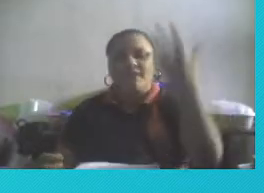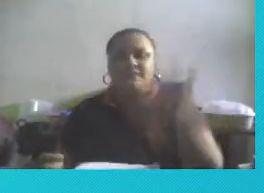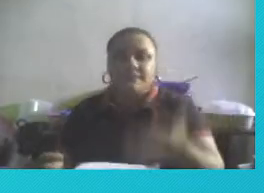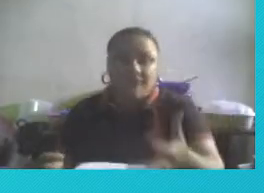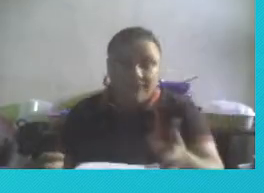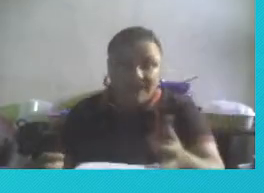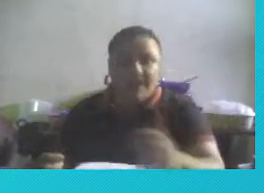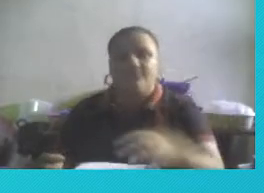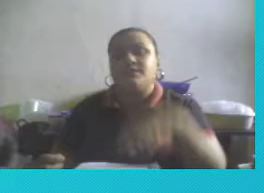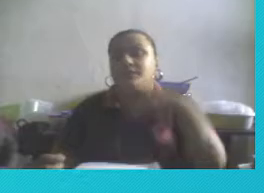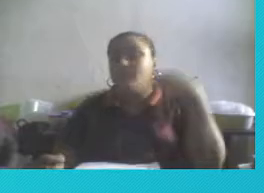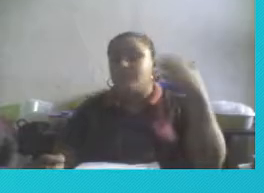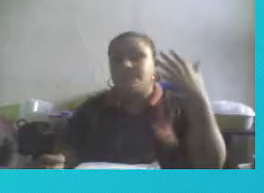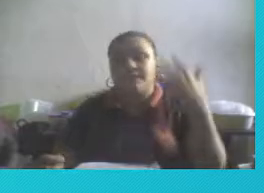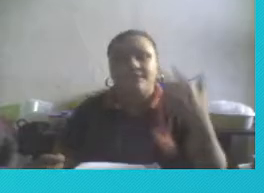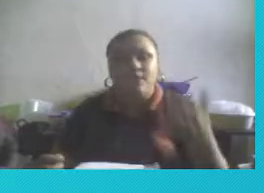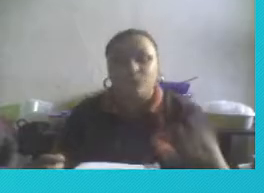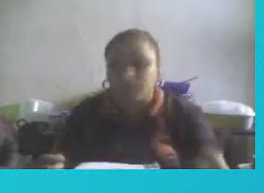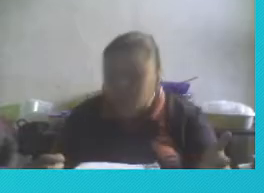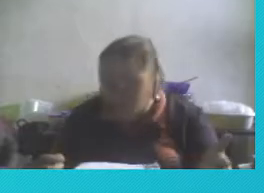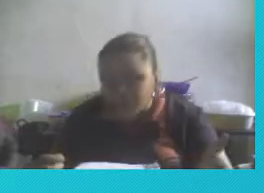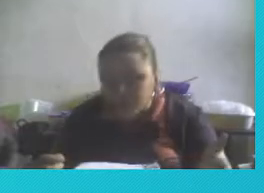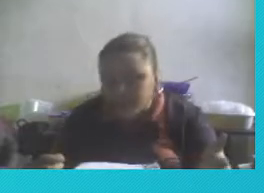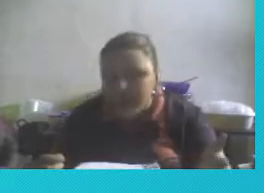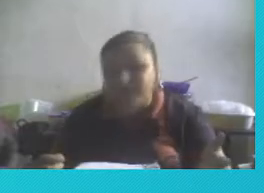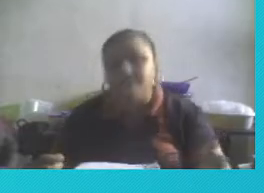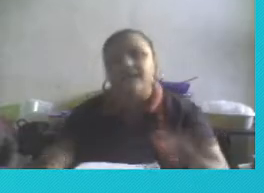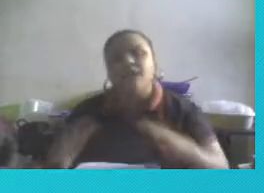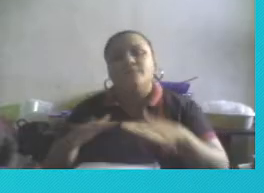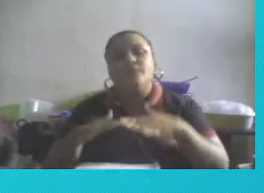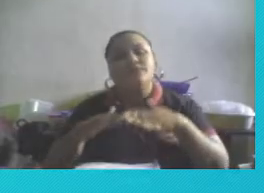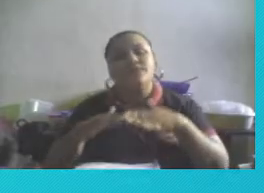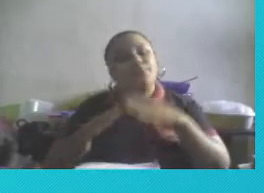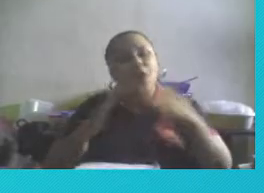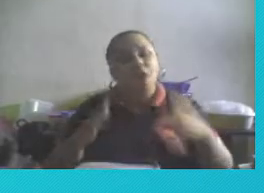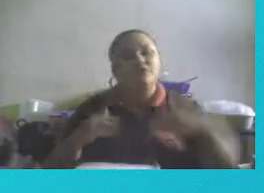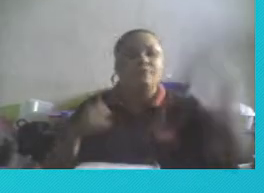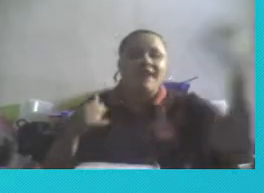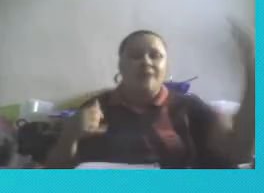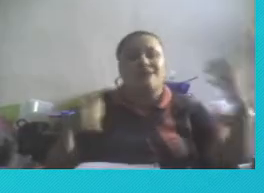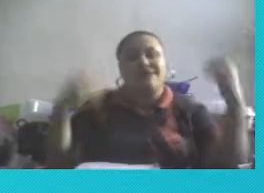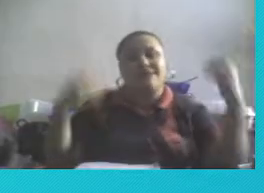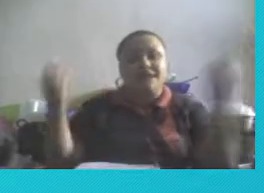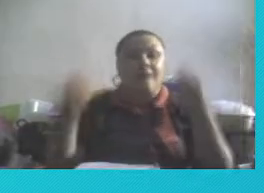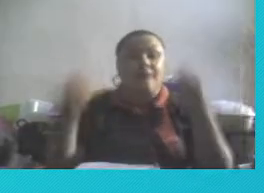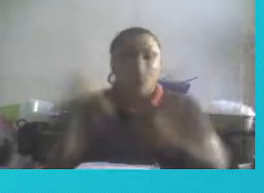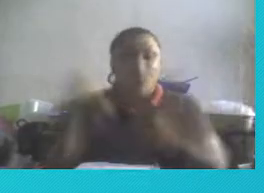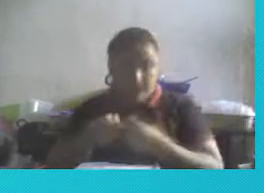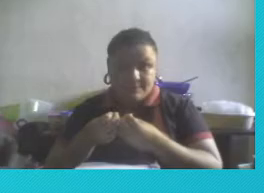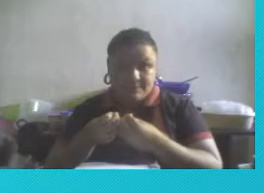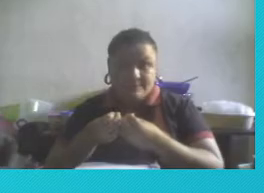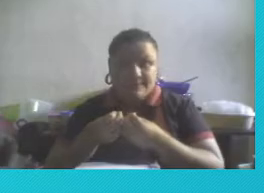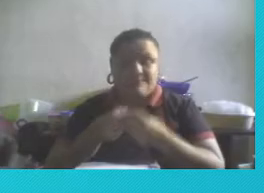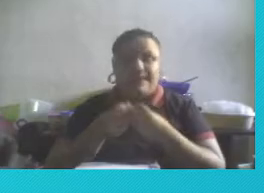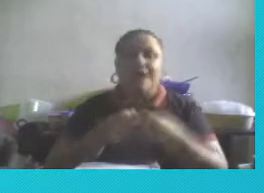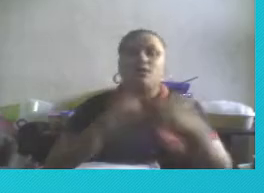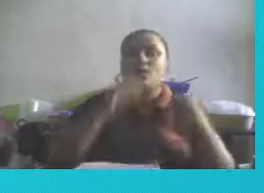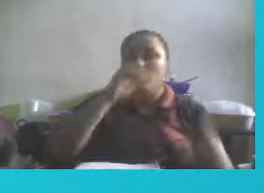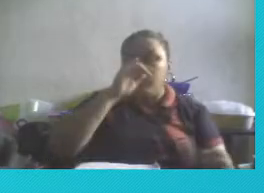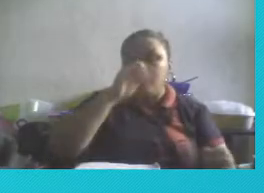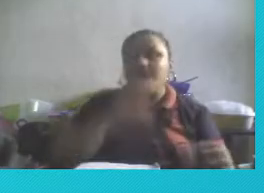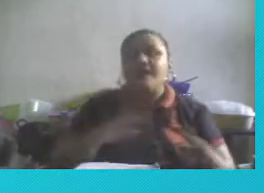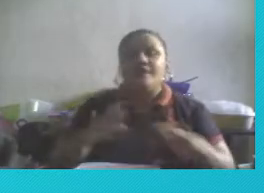não precisa trabalhar, você não precisa levar o sustento para sua casa, você pode esperar para sair depois, tá